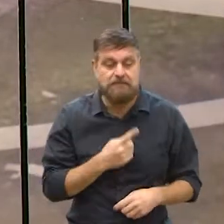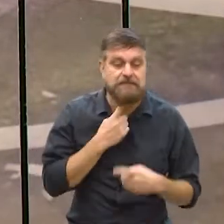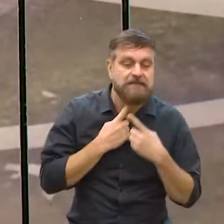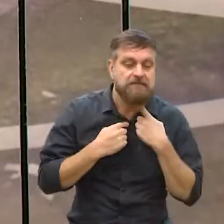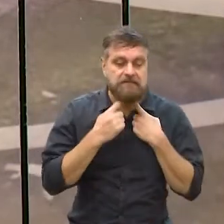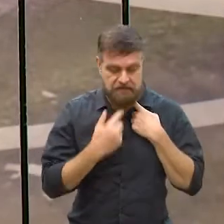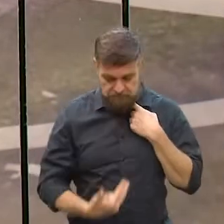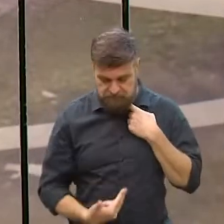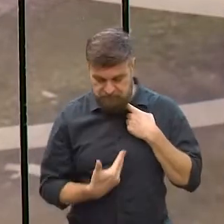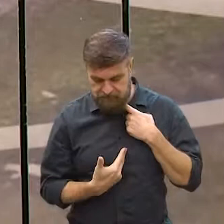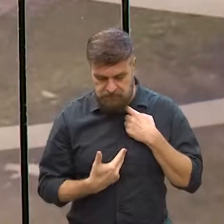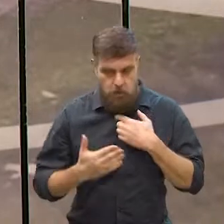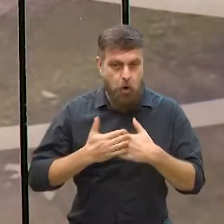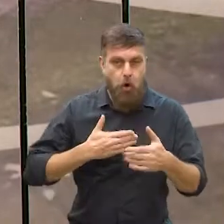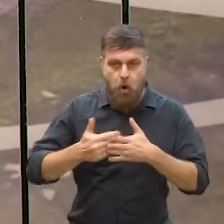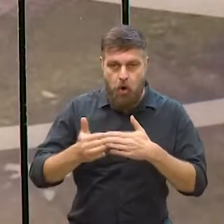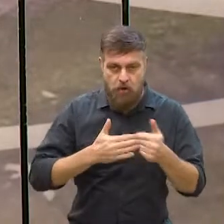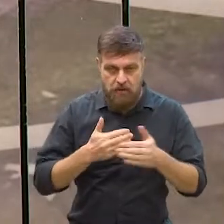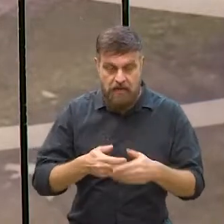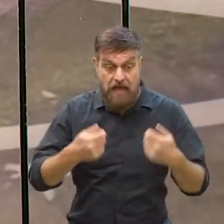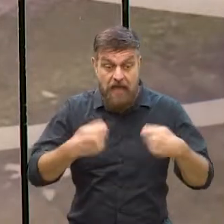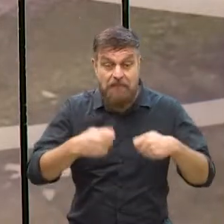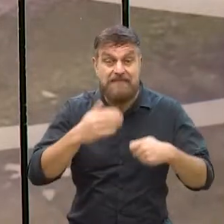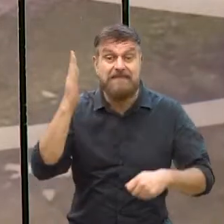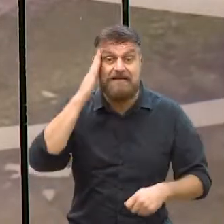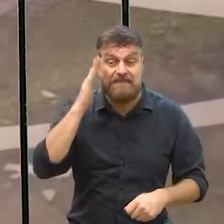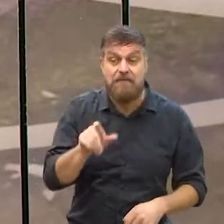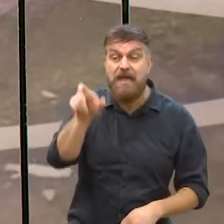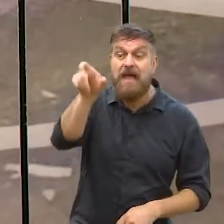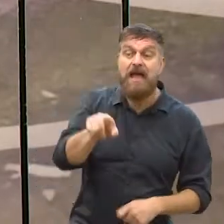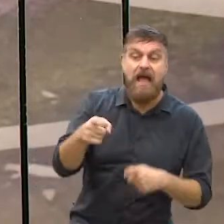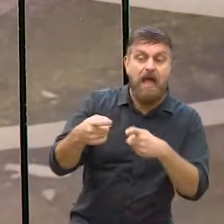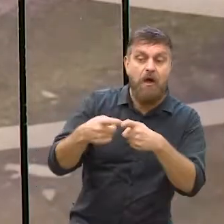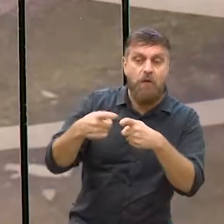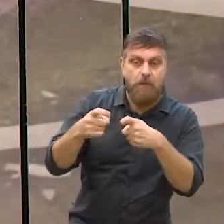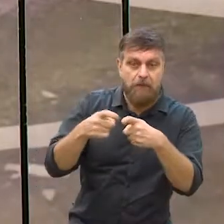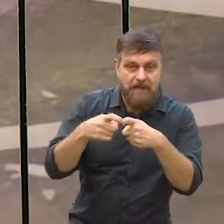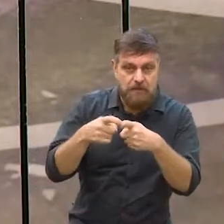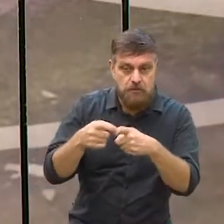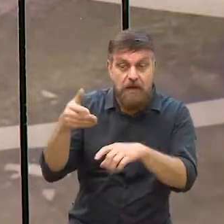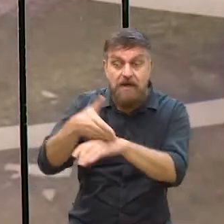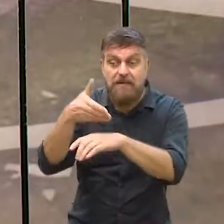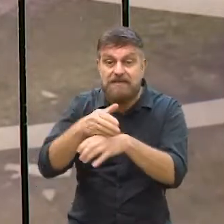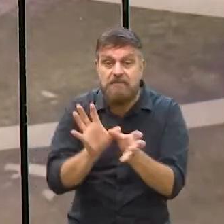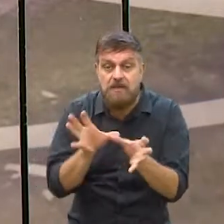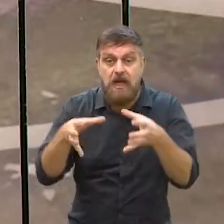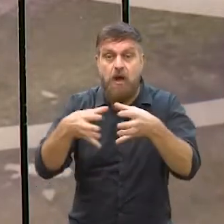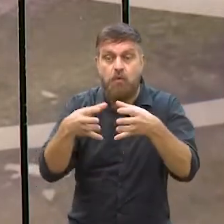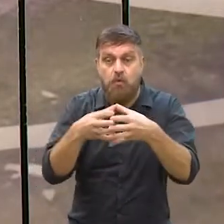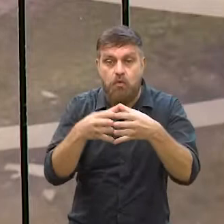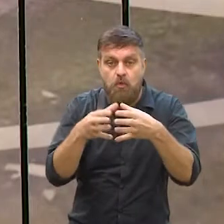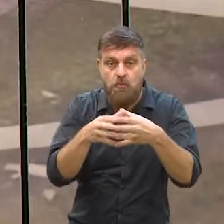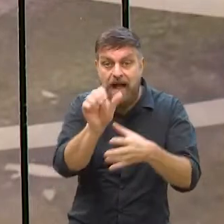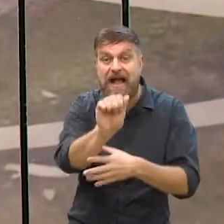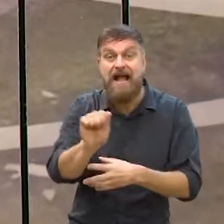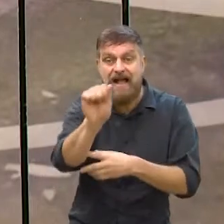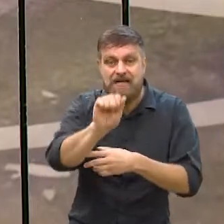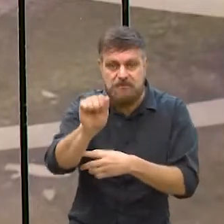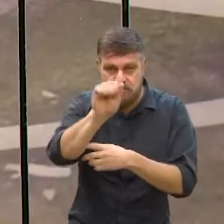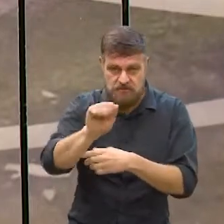qualquer procedimento, você deve se informar se ele é ligado, se ele é membro a alguma sociedade